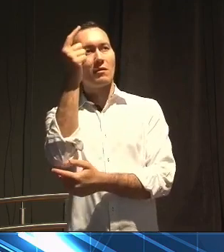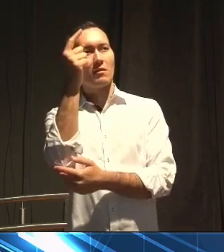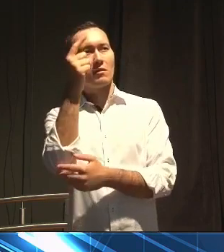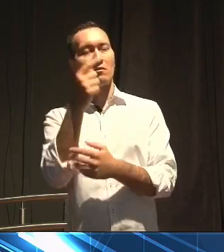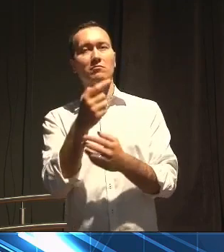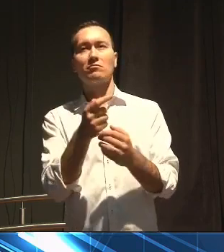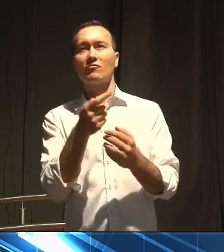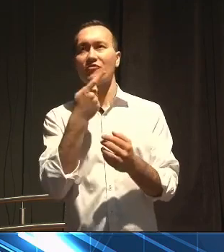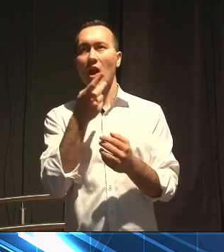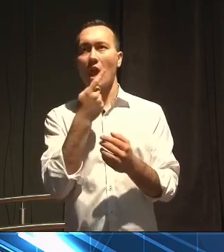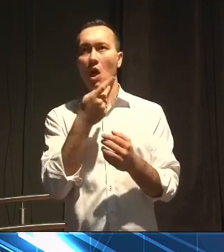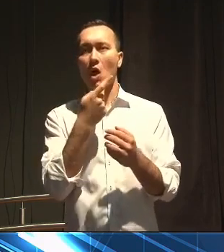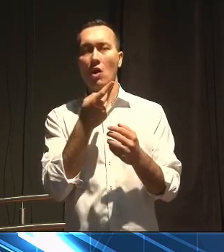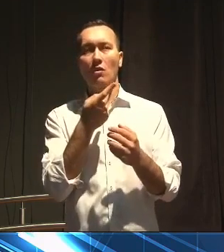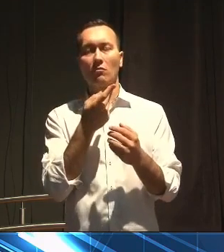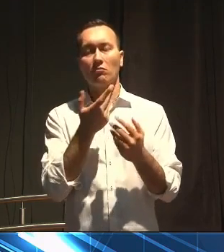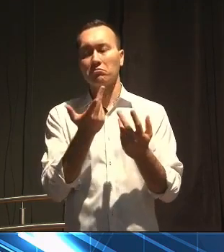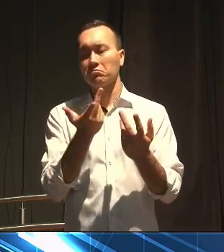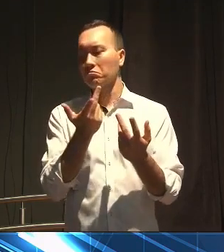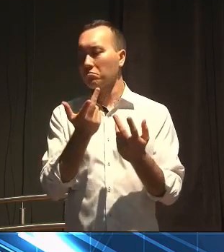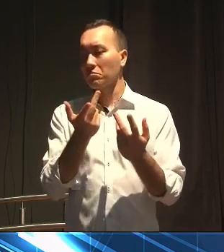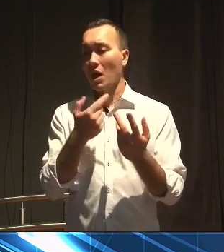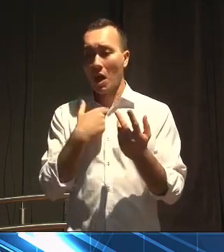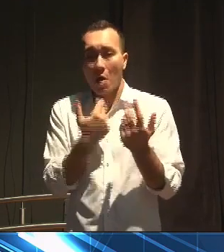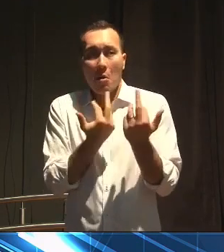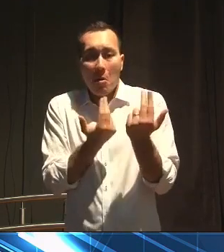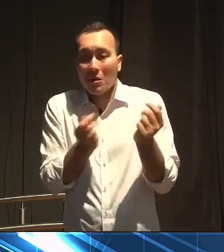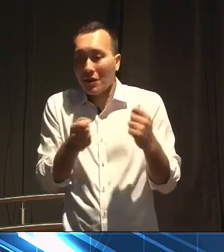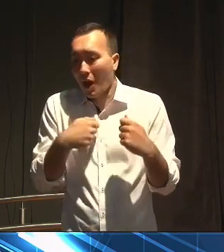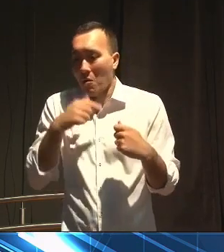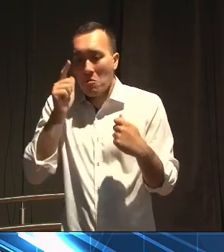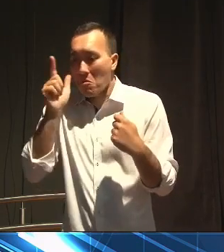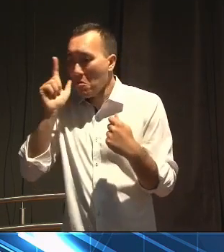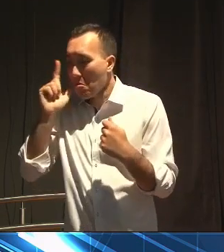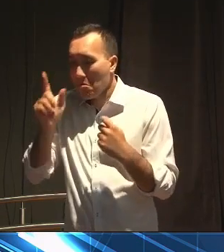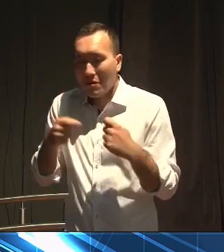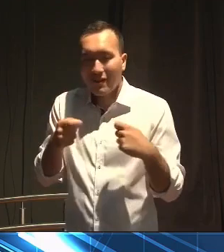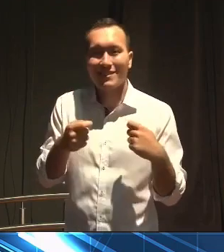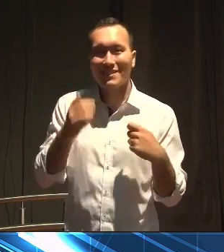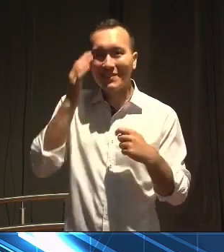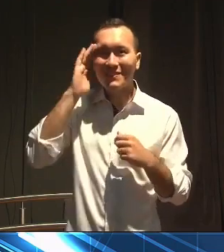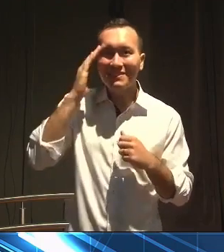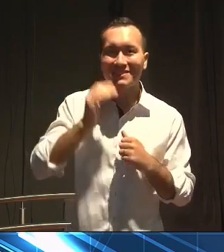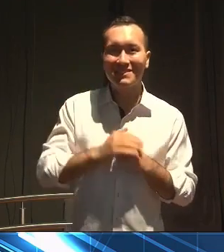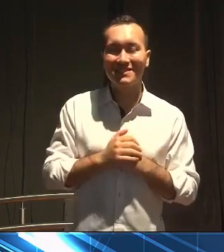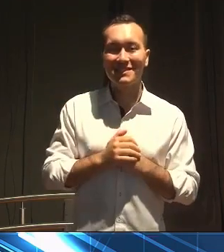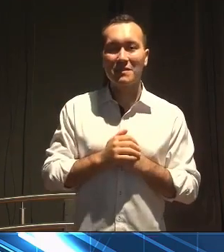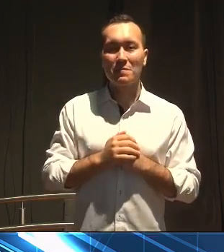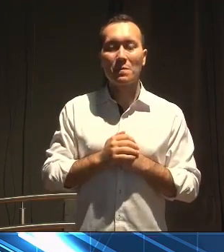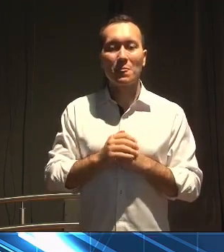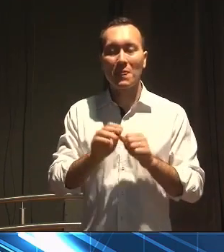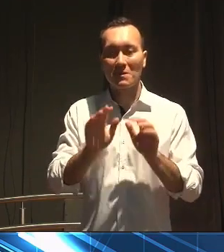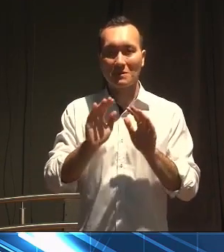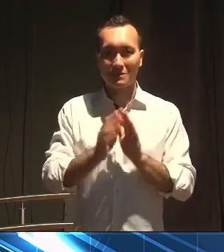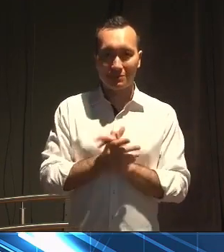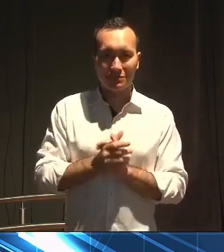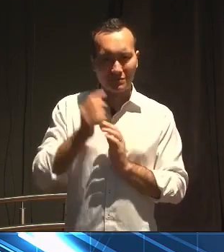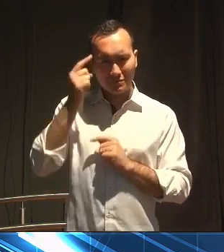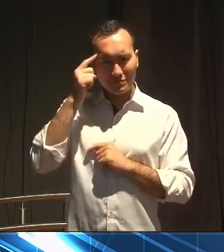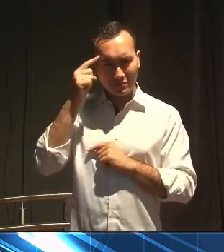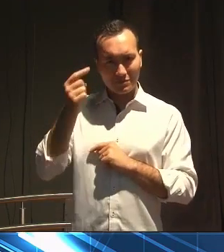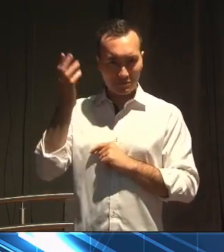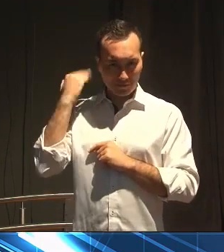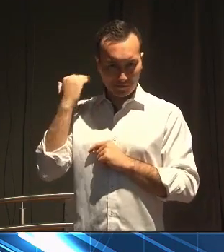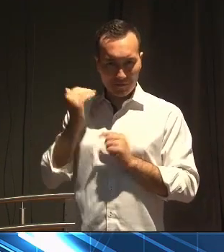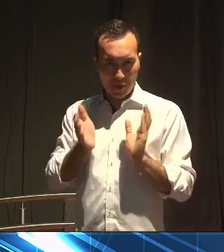consigo". As inseguranças em relação aos conteúdos e os posicionamentos são compartilhadas. Quem aqui no início da carreira não